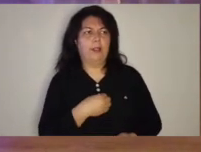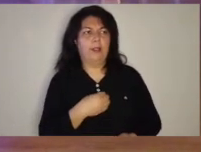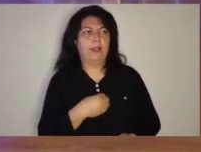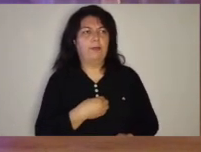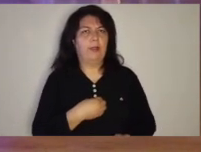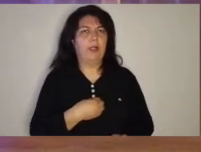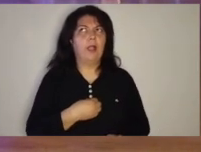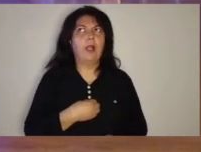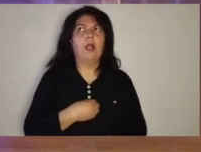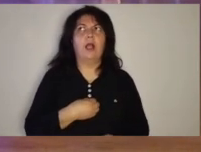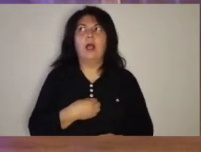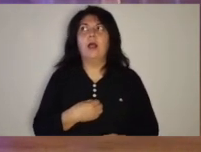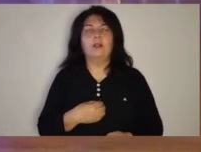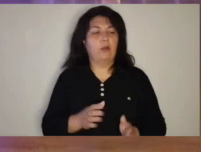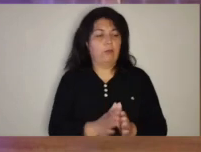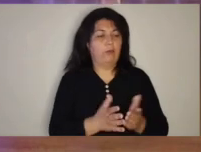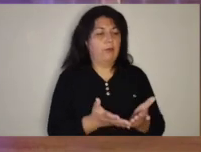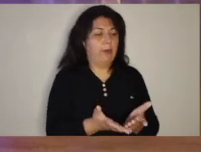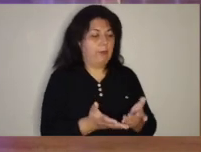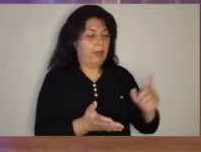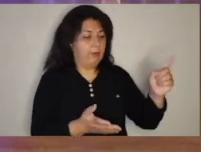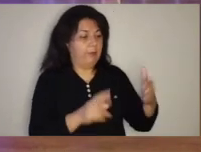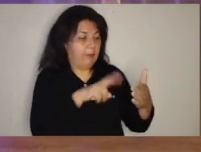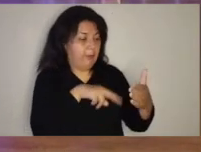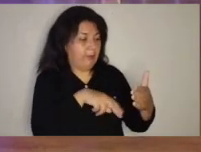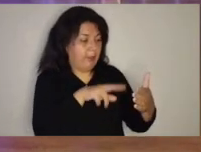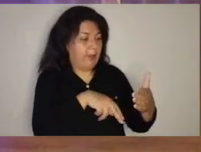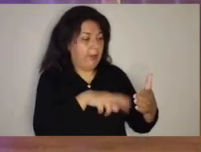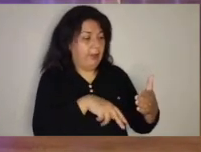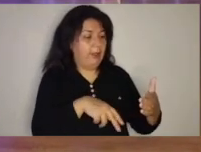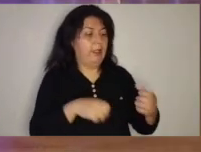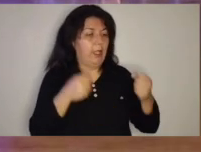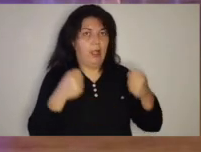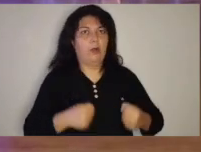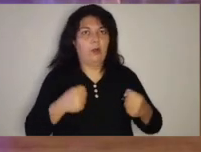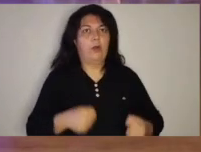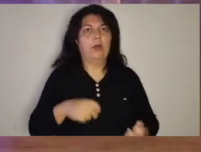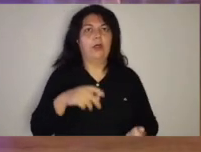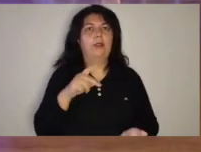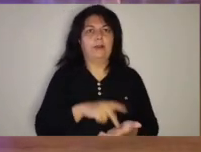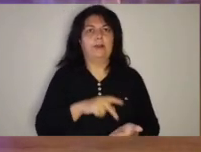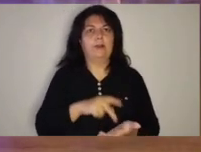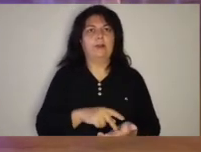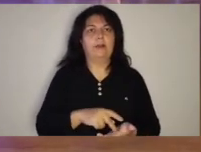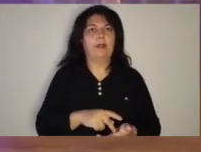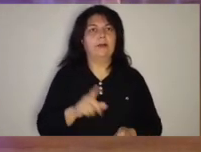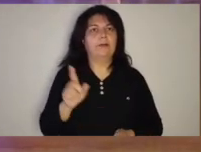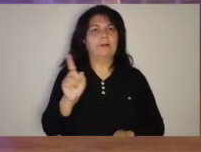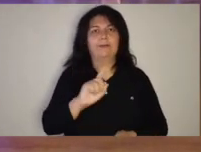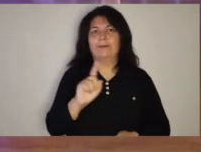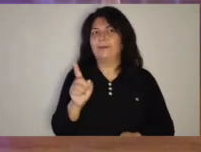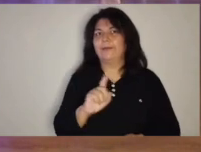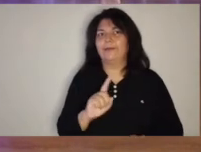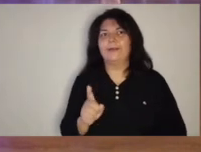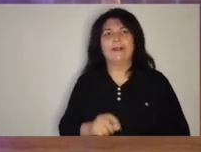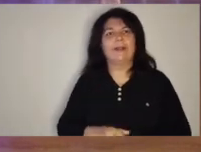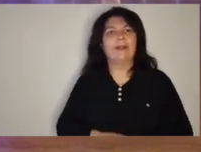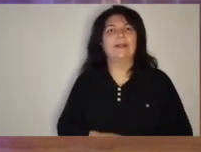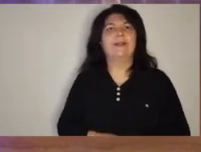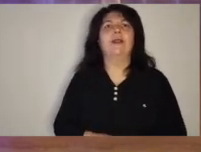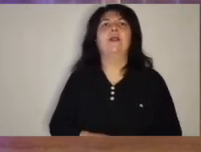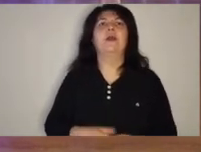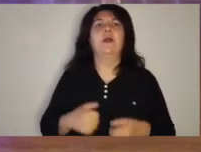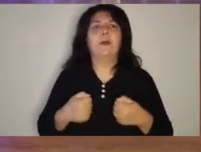irmãos. A presença do Senhor, ela é real nas nossas vidas, quando nós